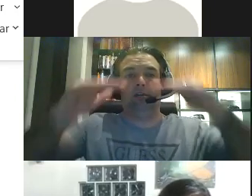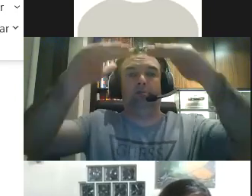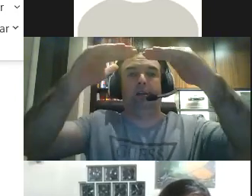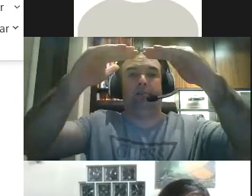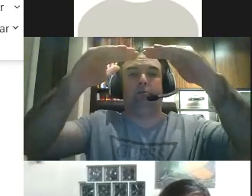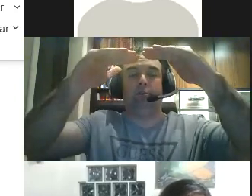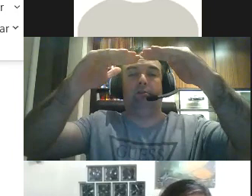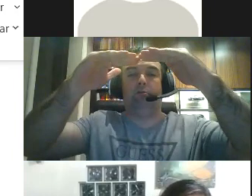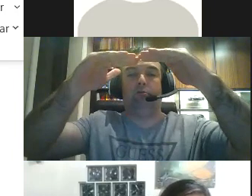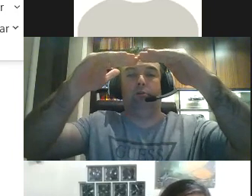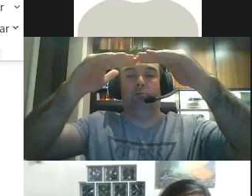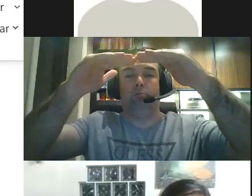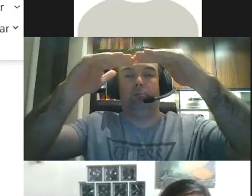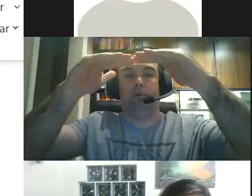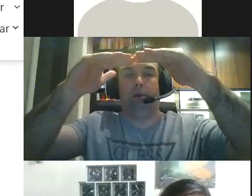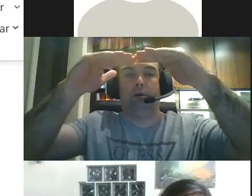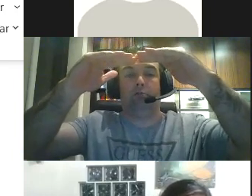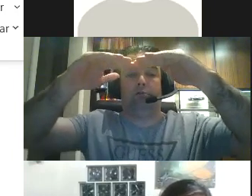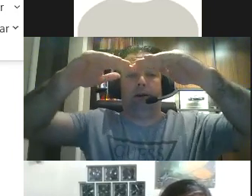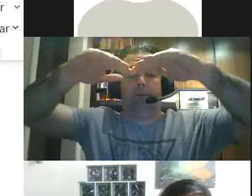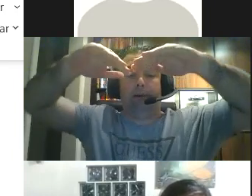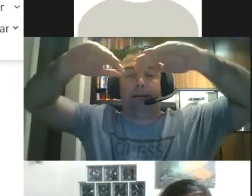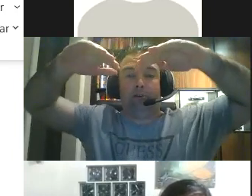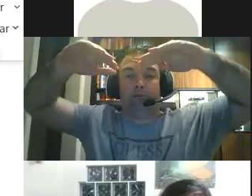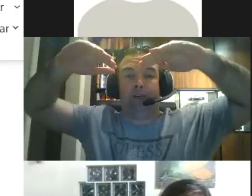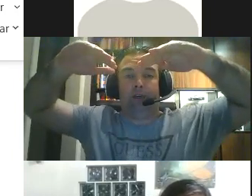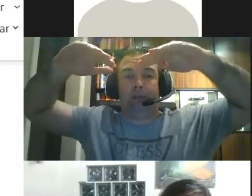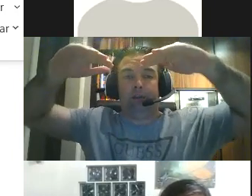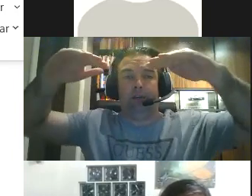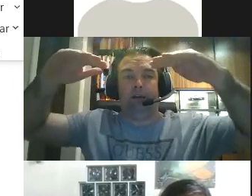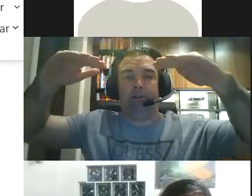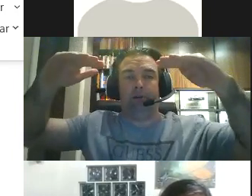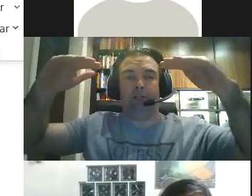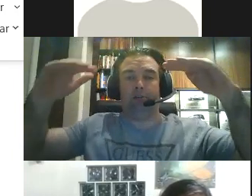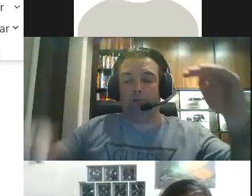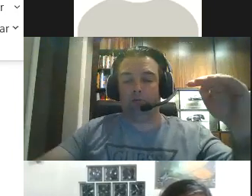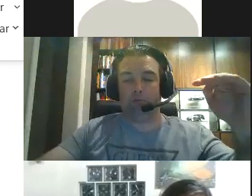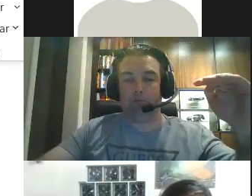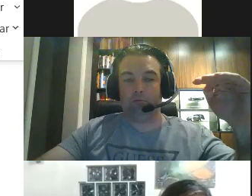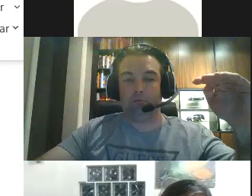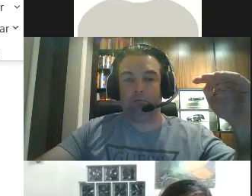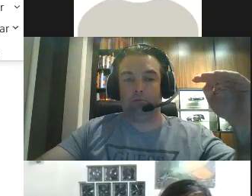e ele elevou o nível do rio. Conforme para de chover, ele vai baixando.